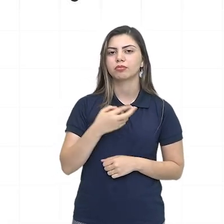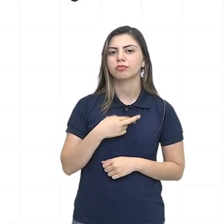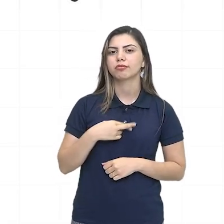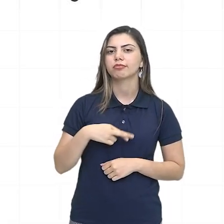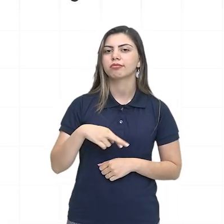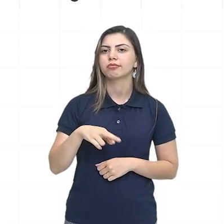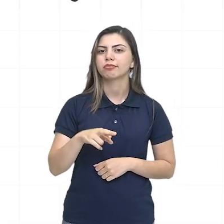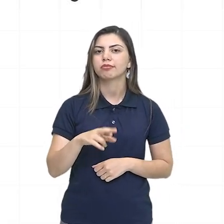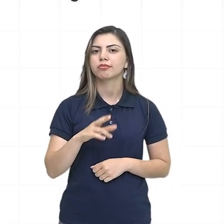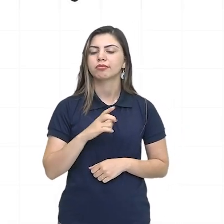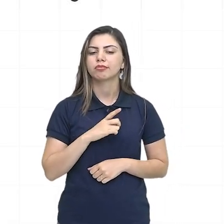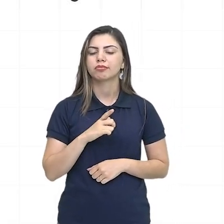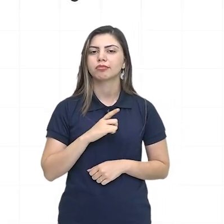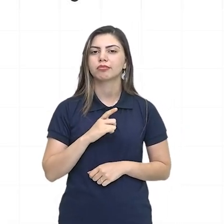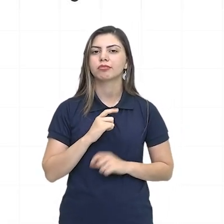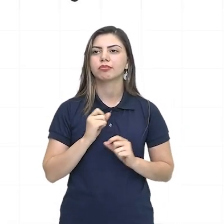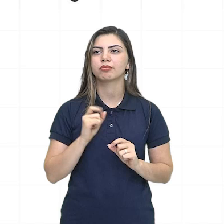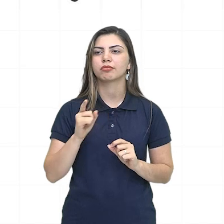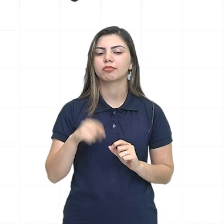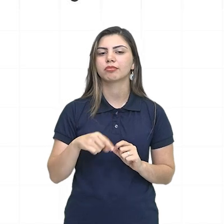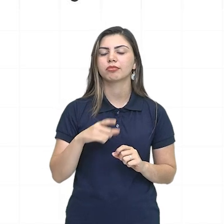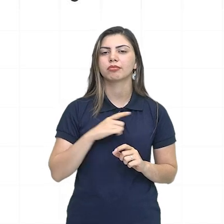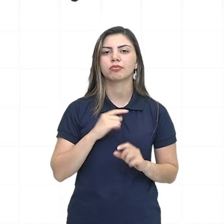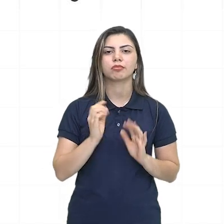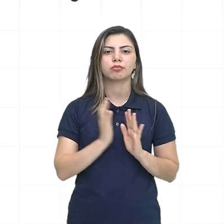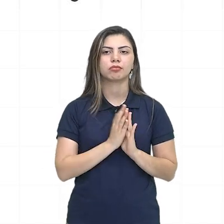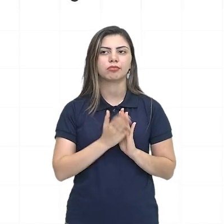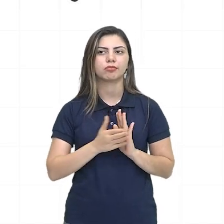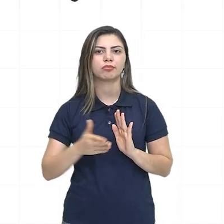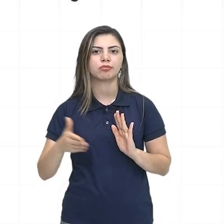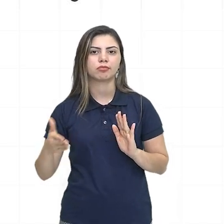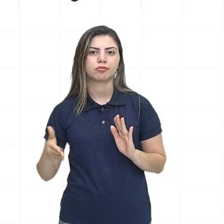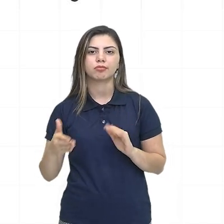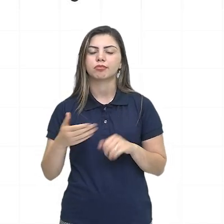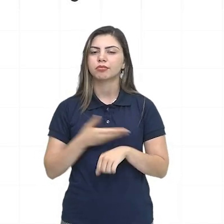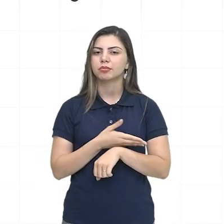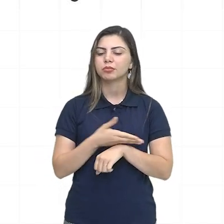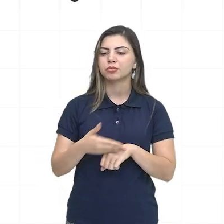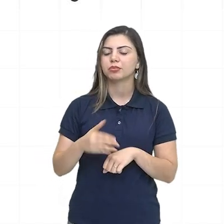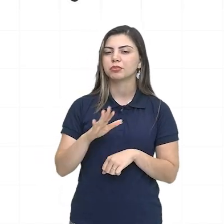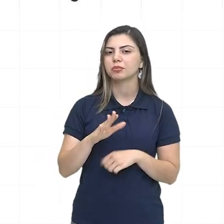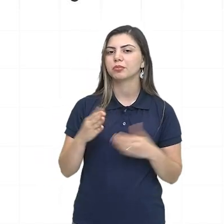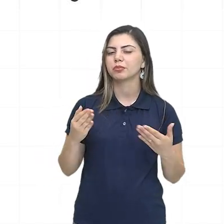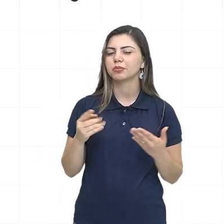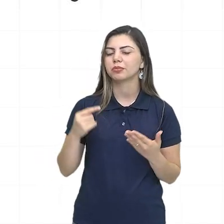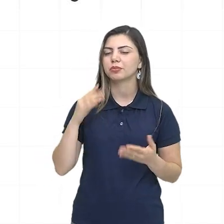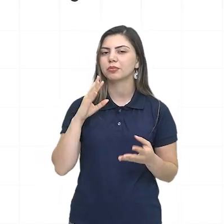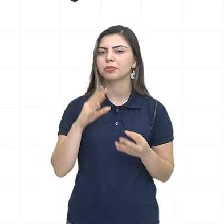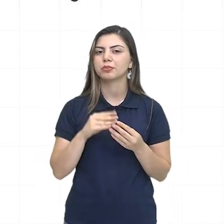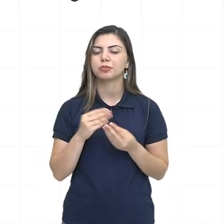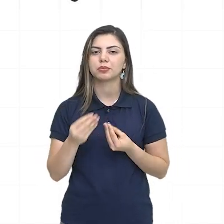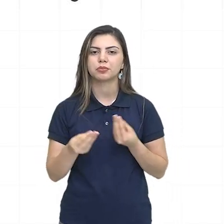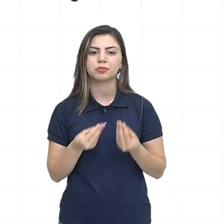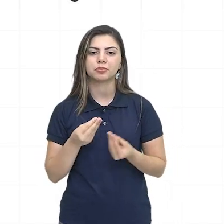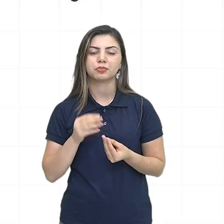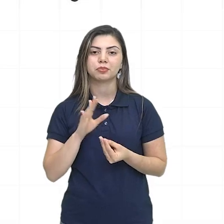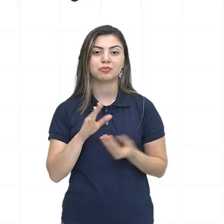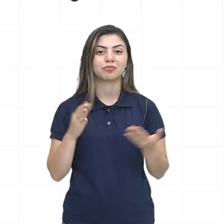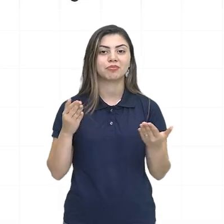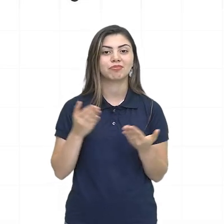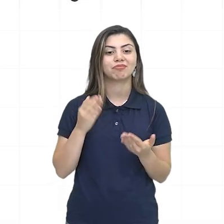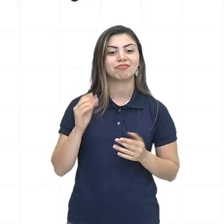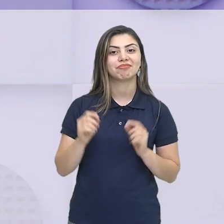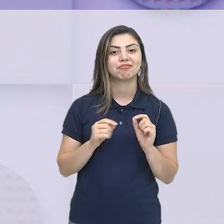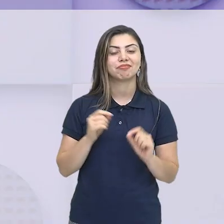traz presente nos seus ritos, nas suas práticas. Para a gente entender um pouco melhor isso, vamos